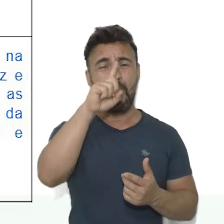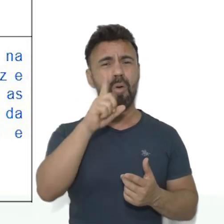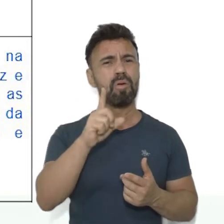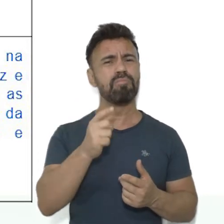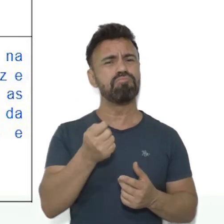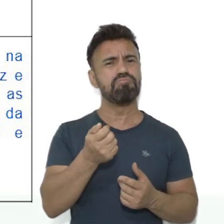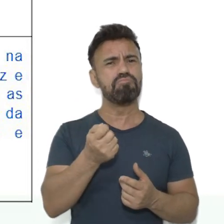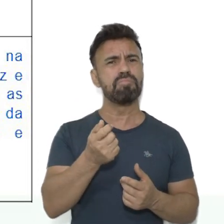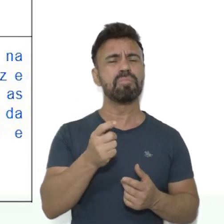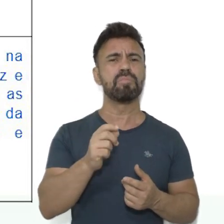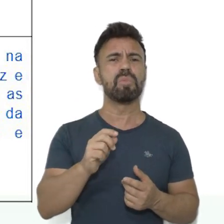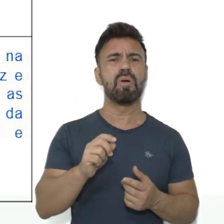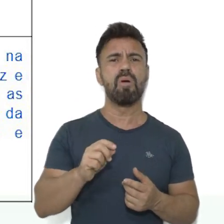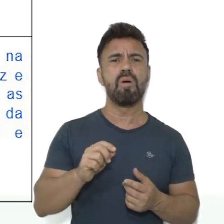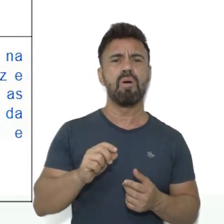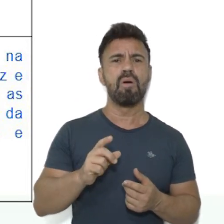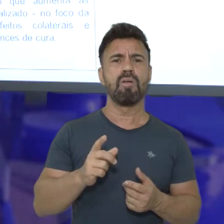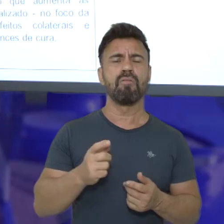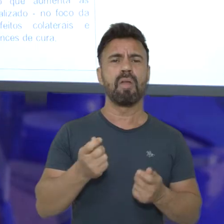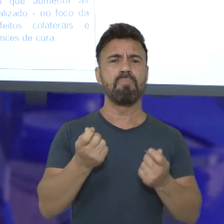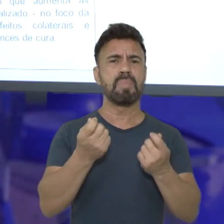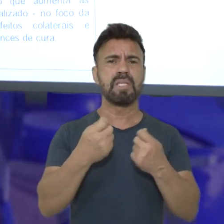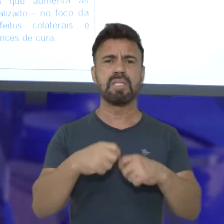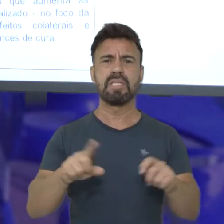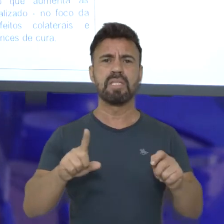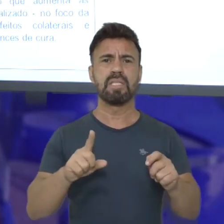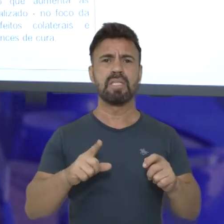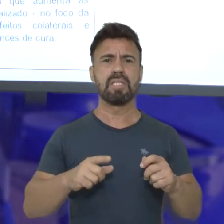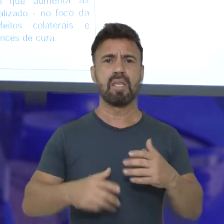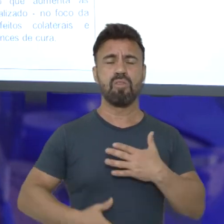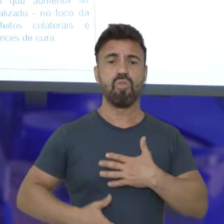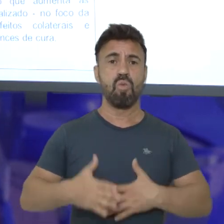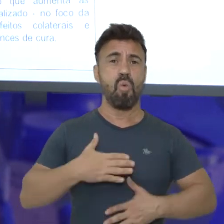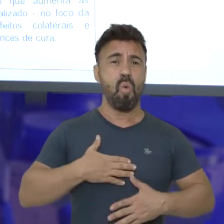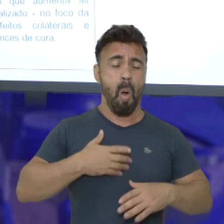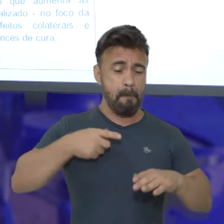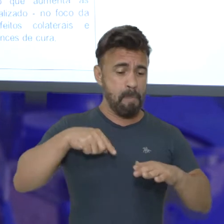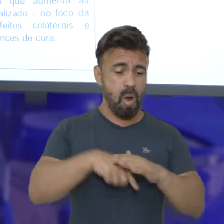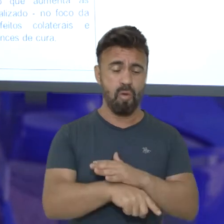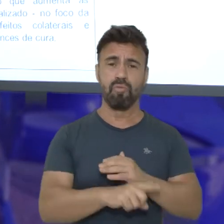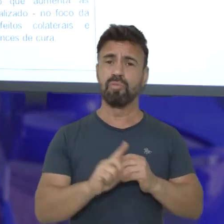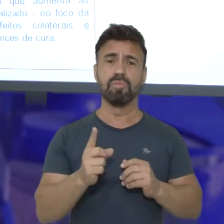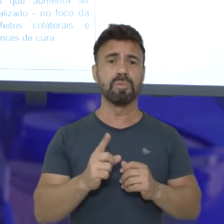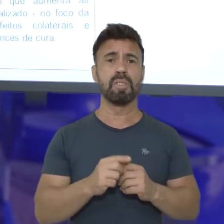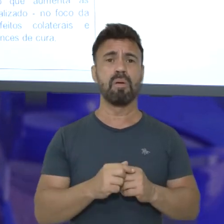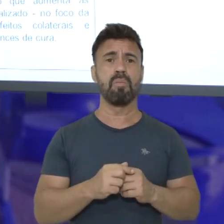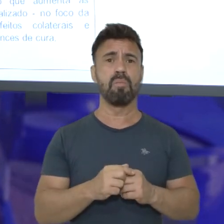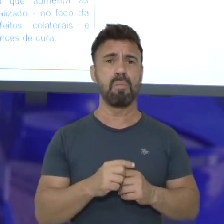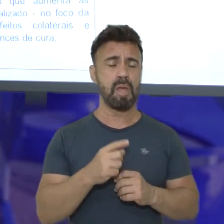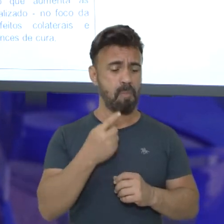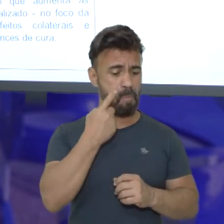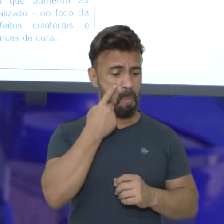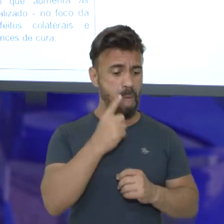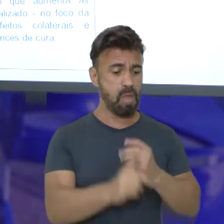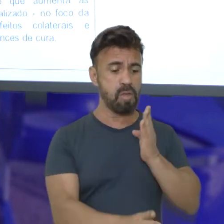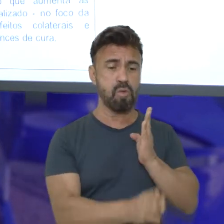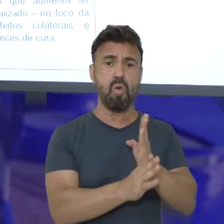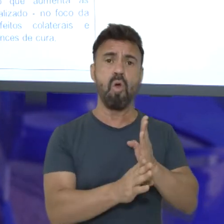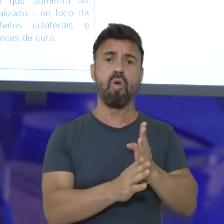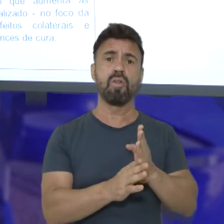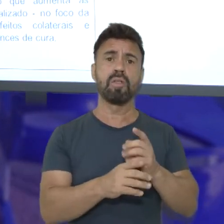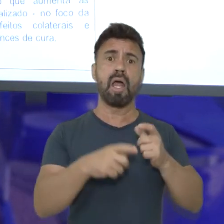vai precisar mexer em muitas partes do seu corpo, não, porque está vendo ali o foco da doença, então o tratamento